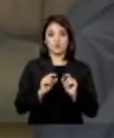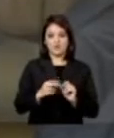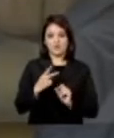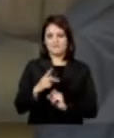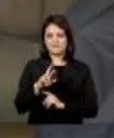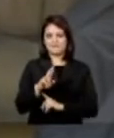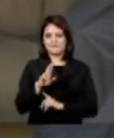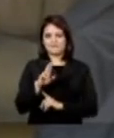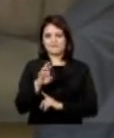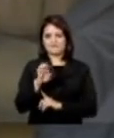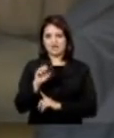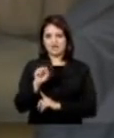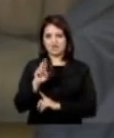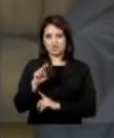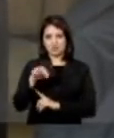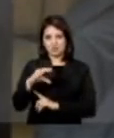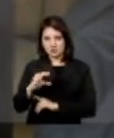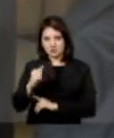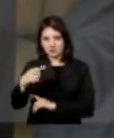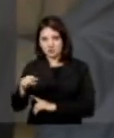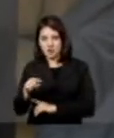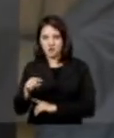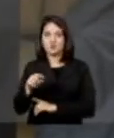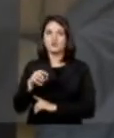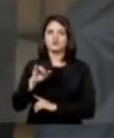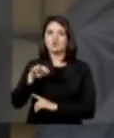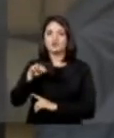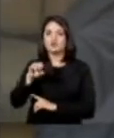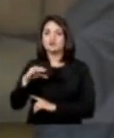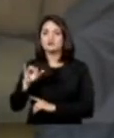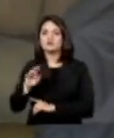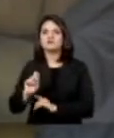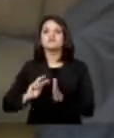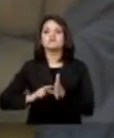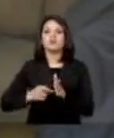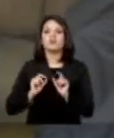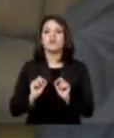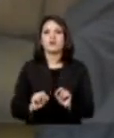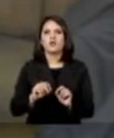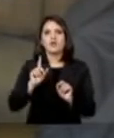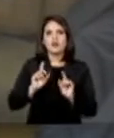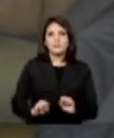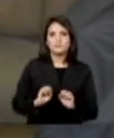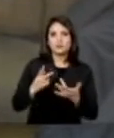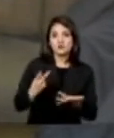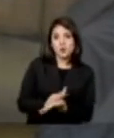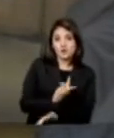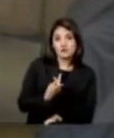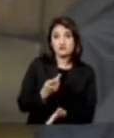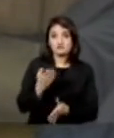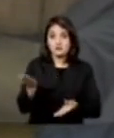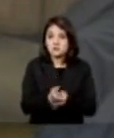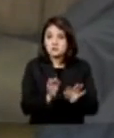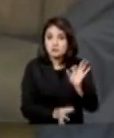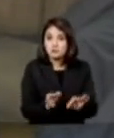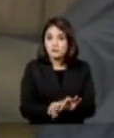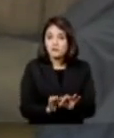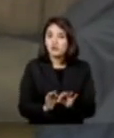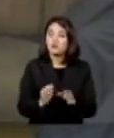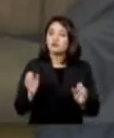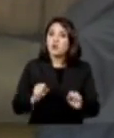excelentíssimas ministras, excelentíssimos ministros, ela se expressa pela liberdade e